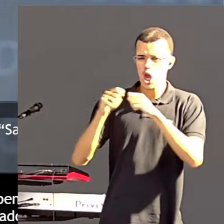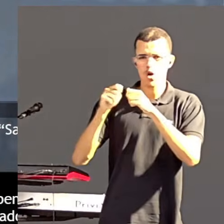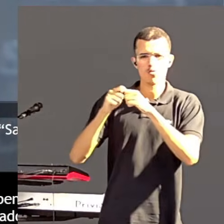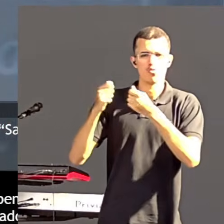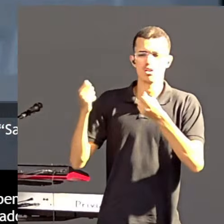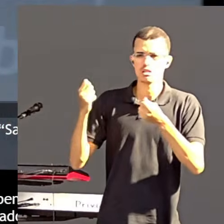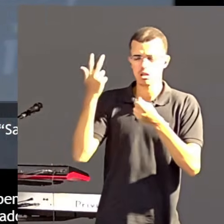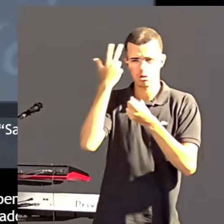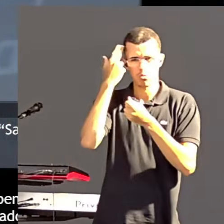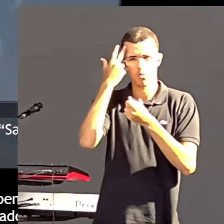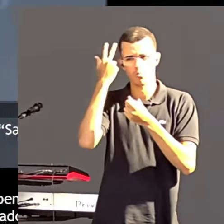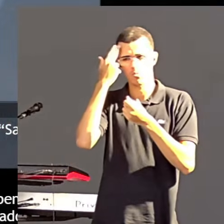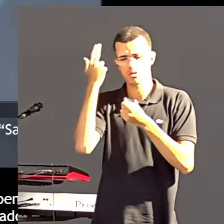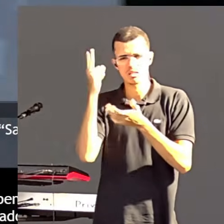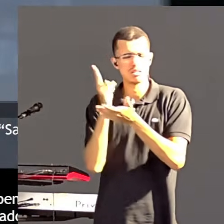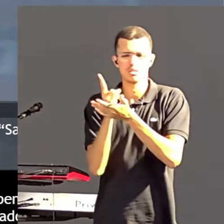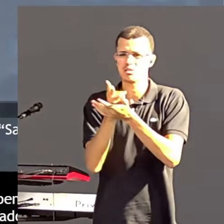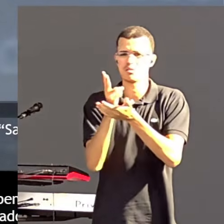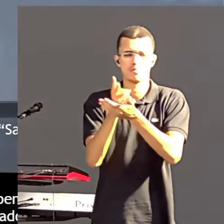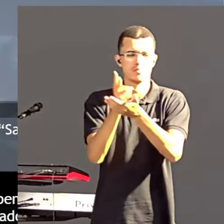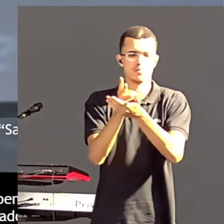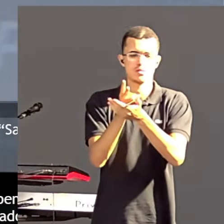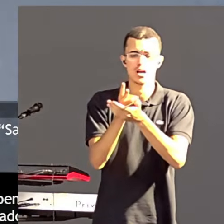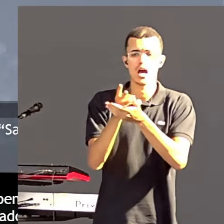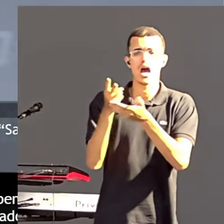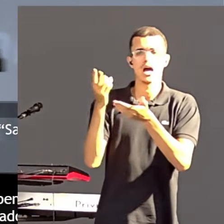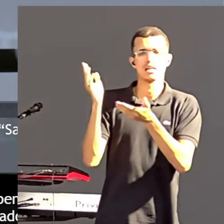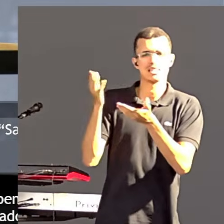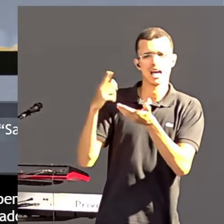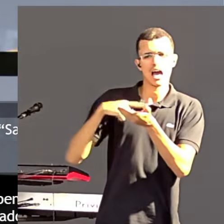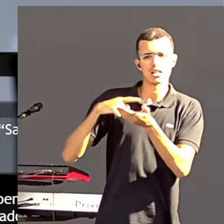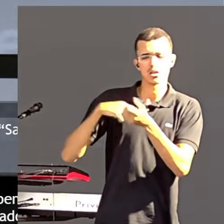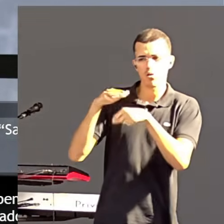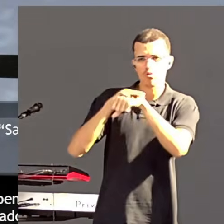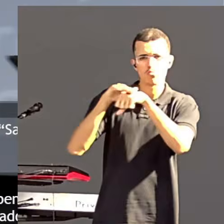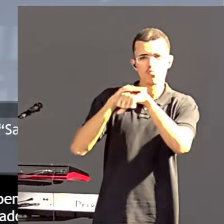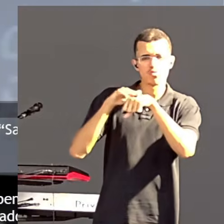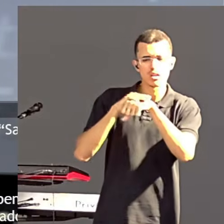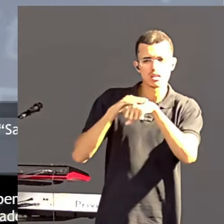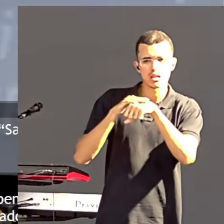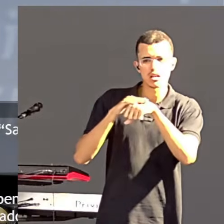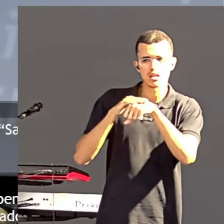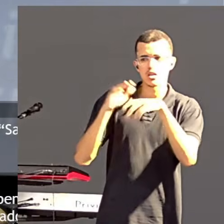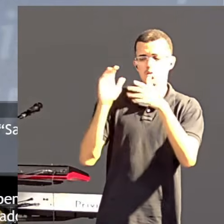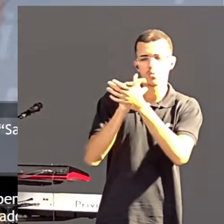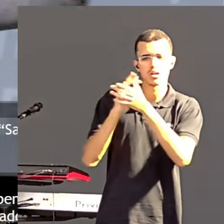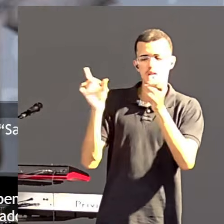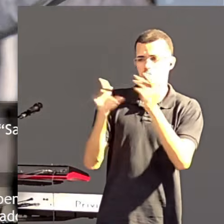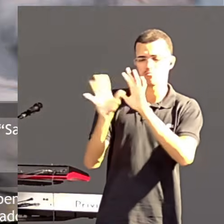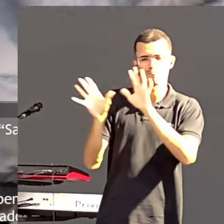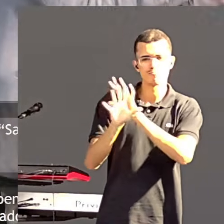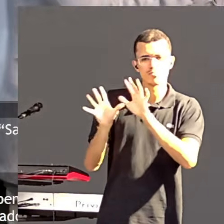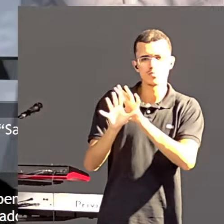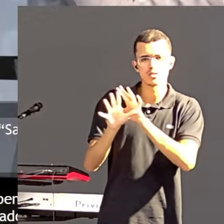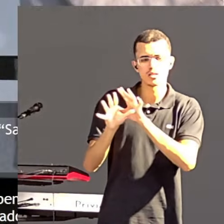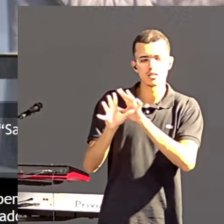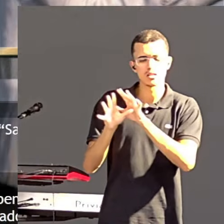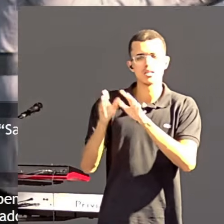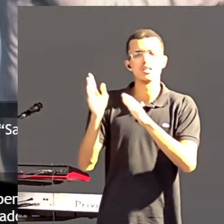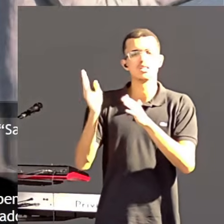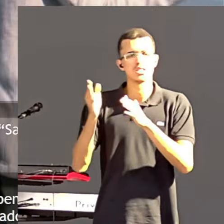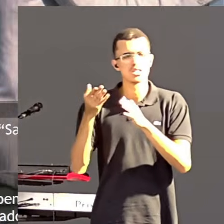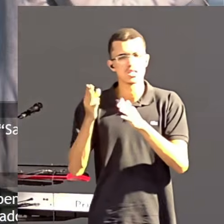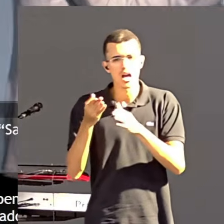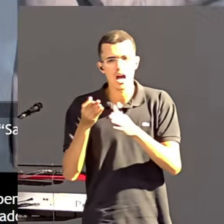vezes. A gente já teve uma conversa como essa aqui e o casamento não acabou. A gente já resolveu